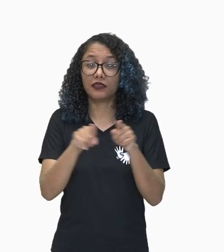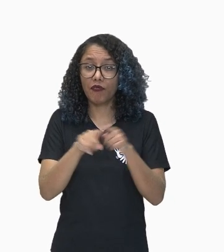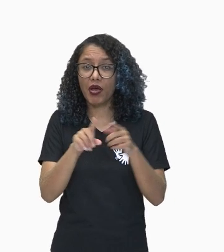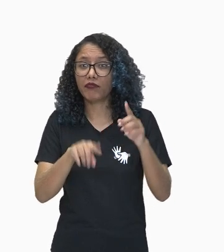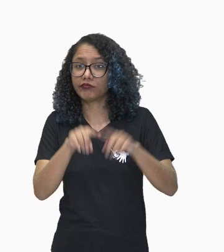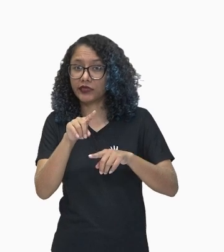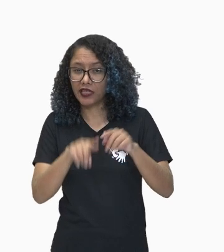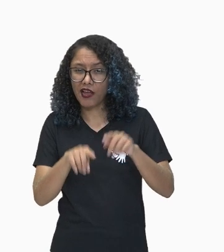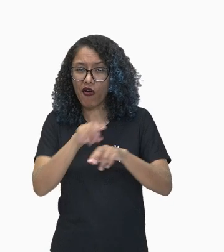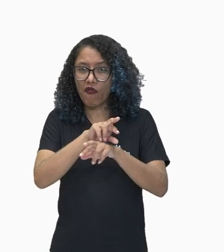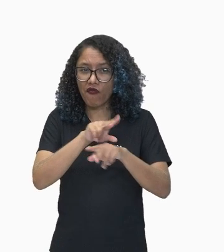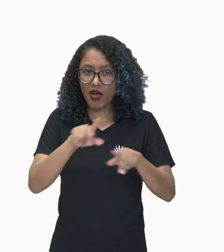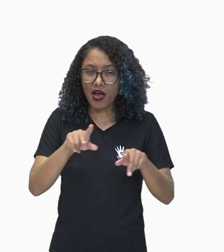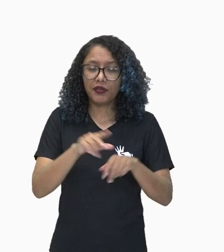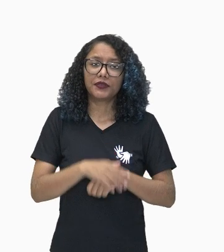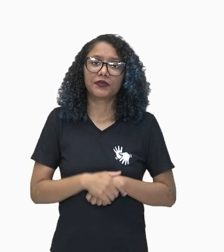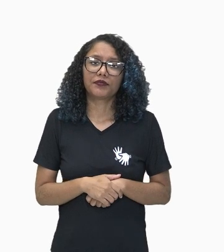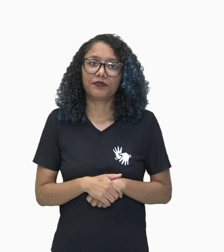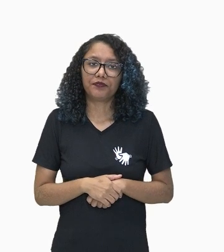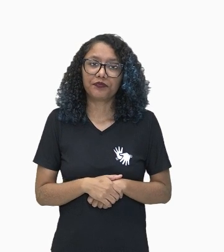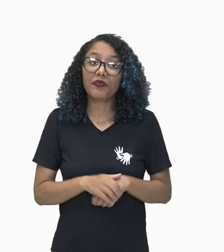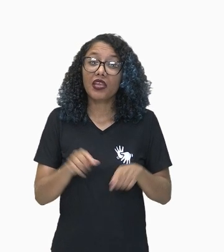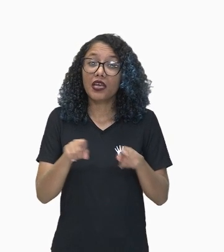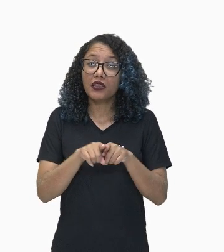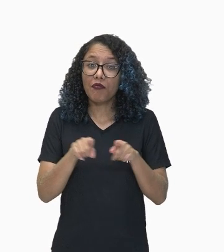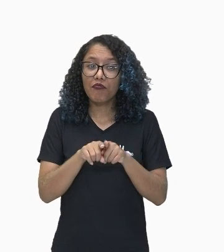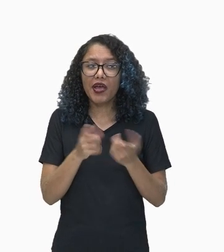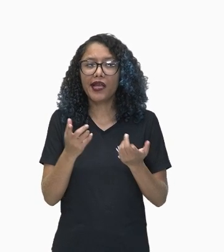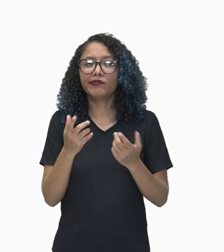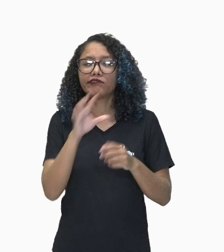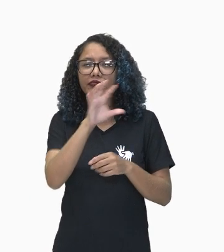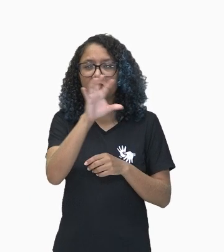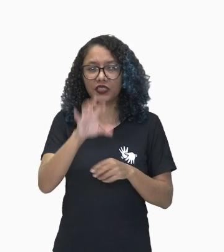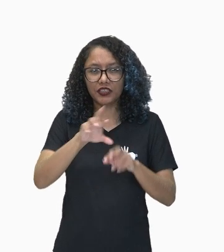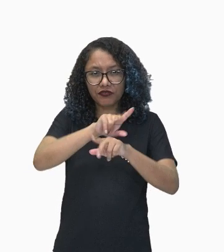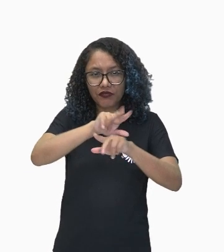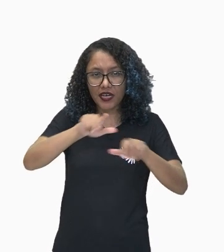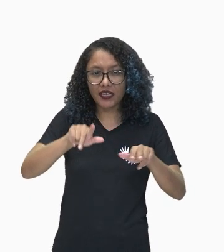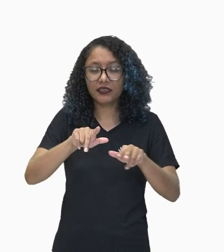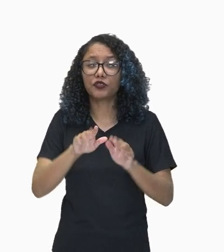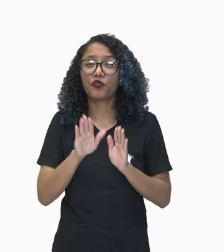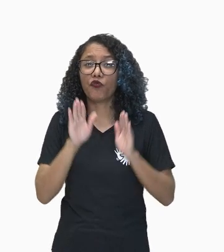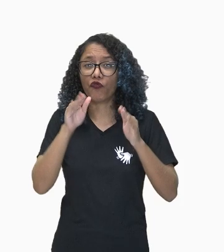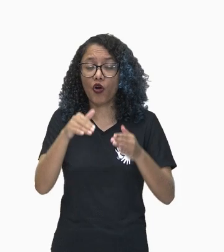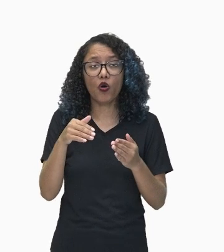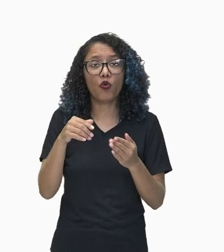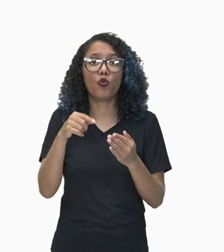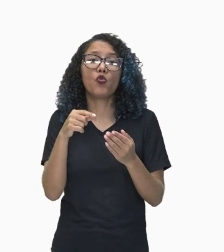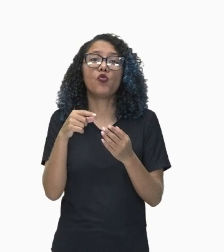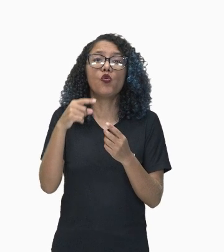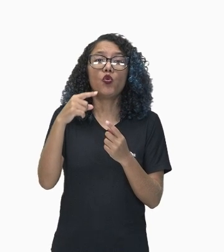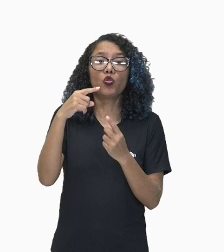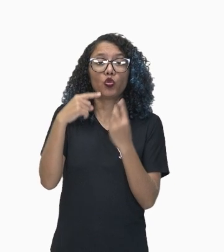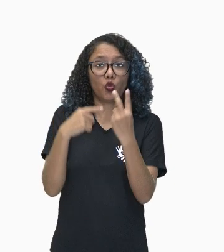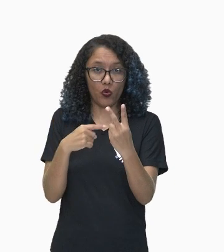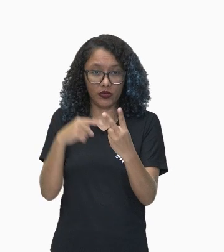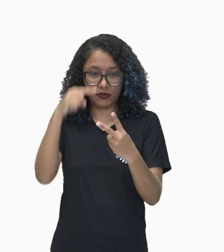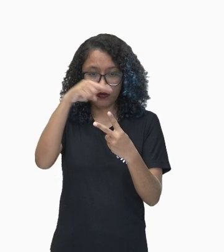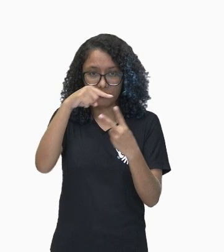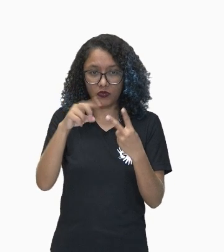e fisiográficos, diversidades regionais, tendo aí a divisão da